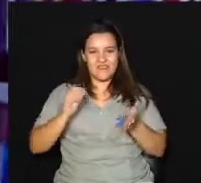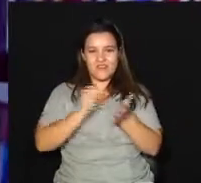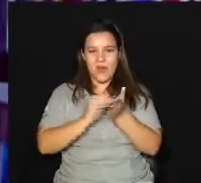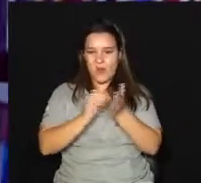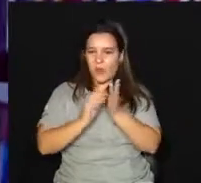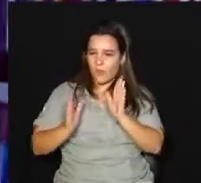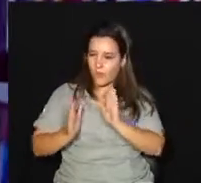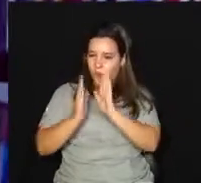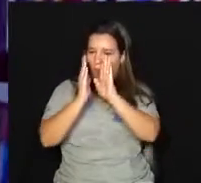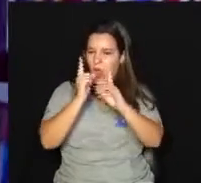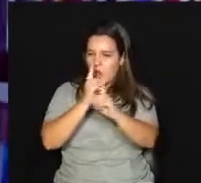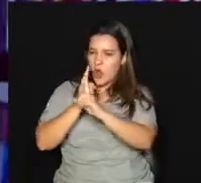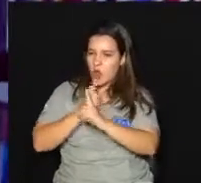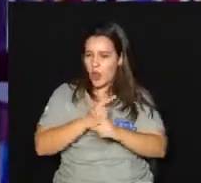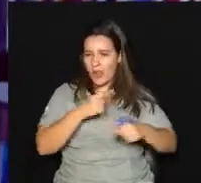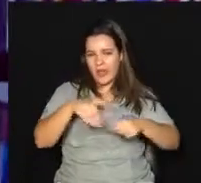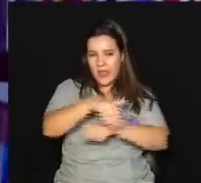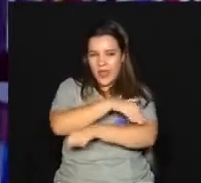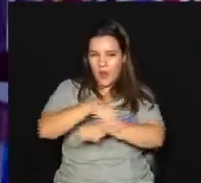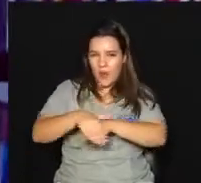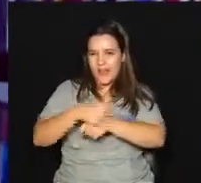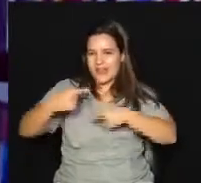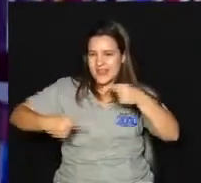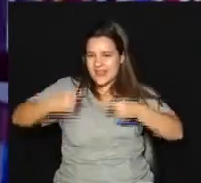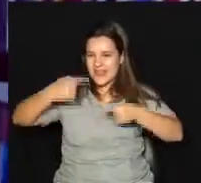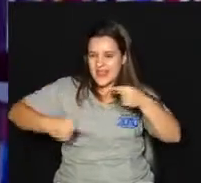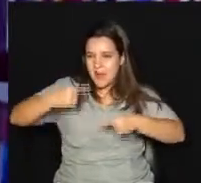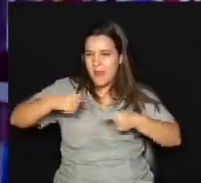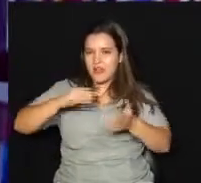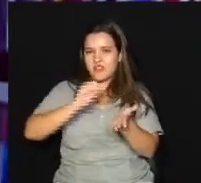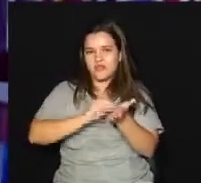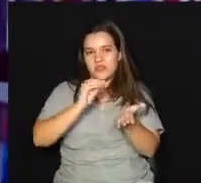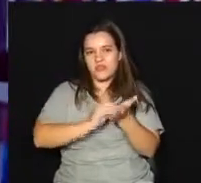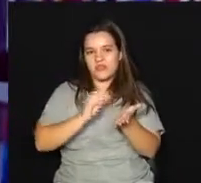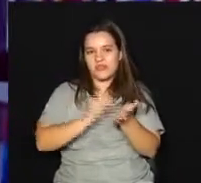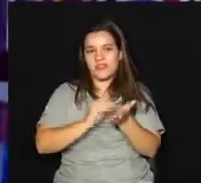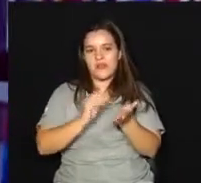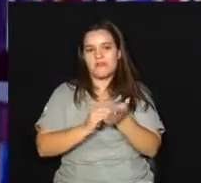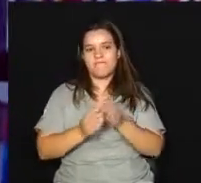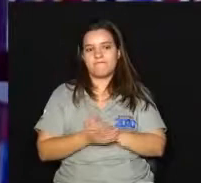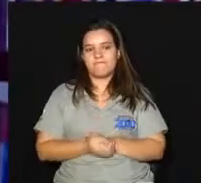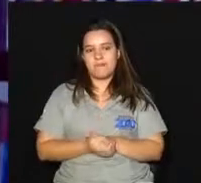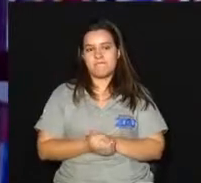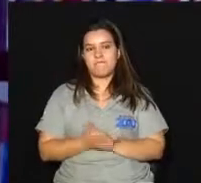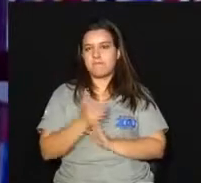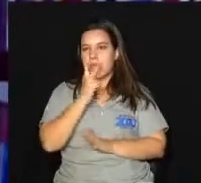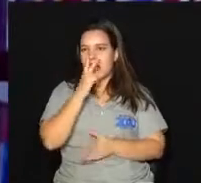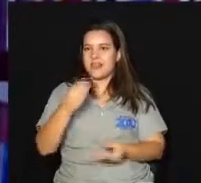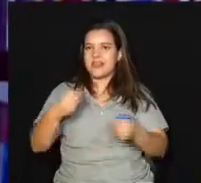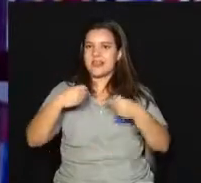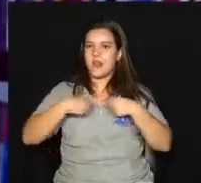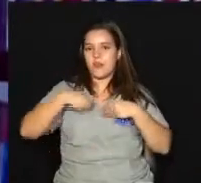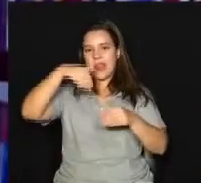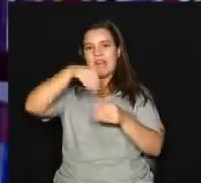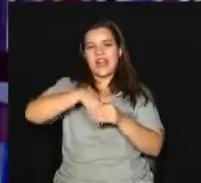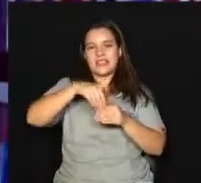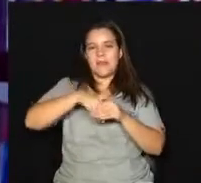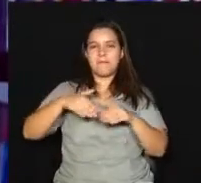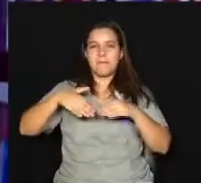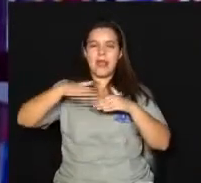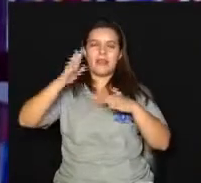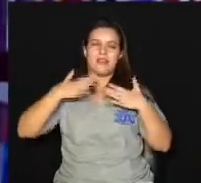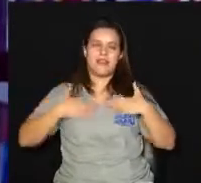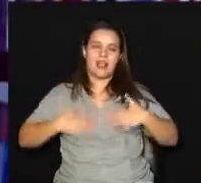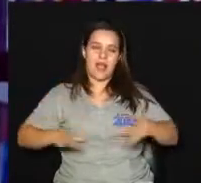nas ruas, nos debates, na aproximação das pessoas, deu, de certa forma, vamos dizer assim, uma